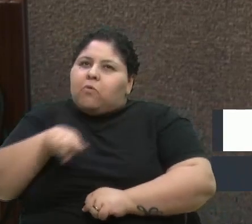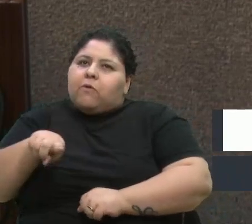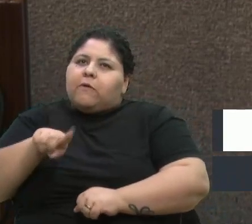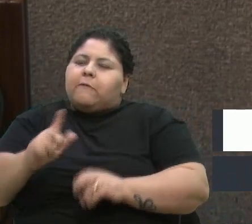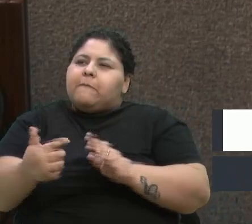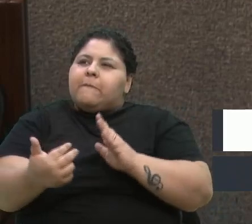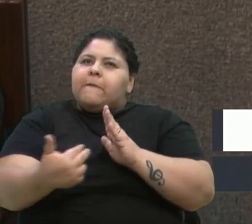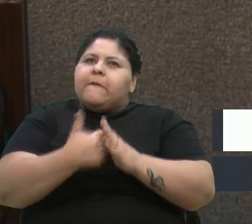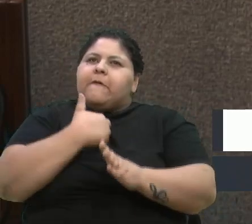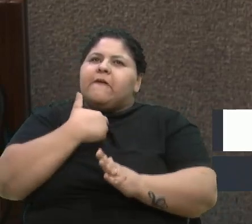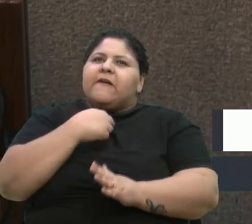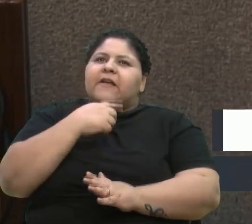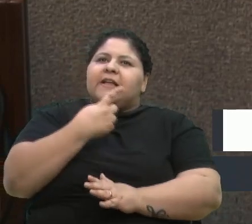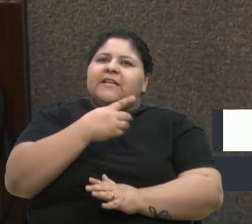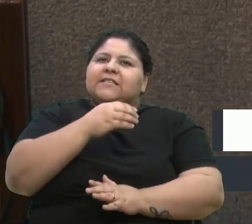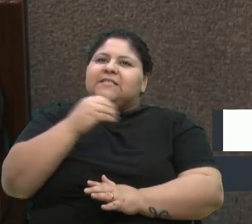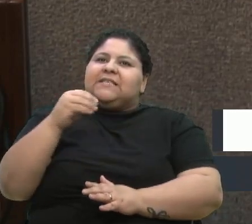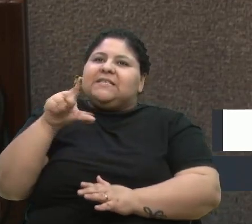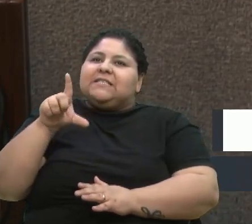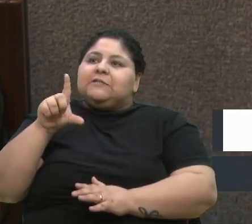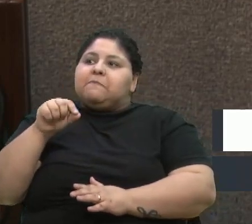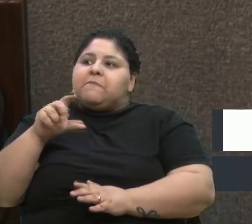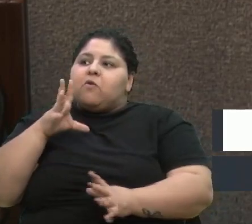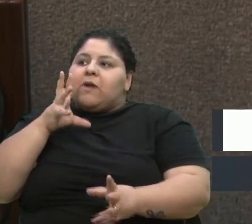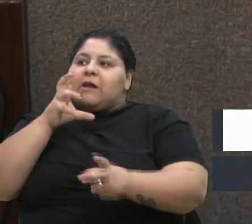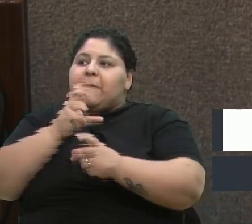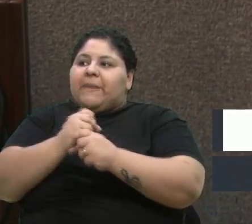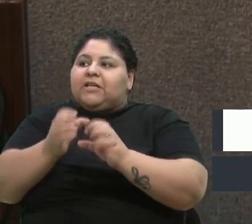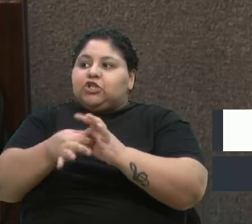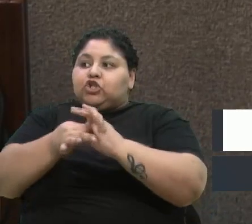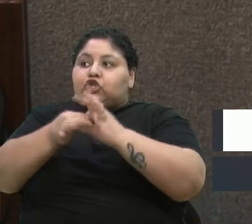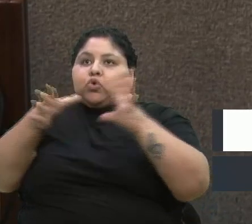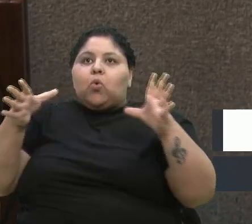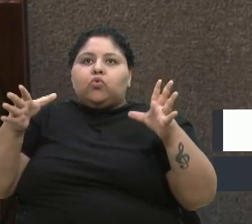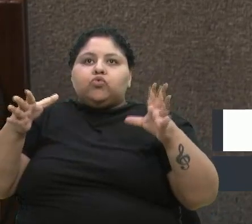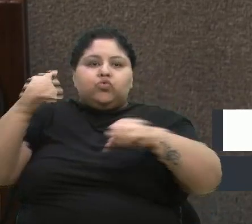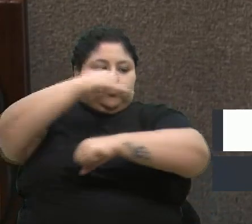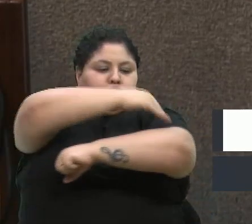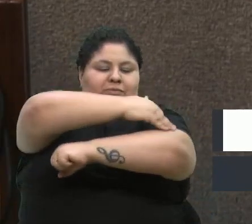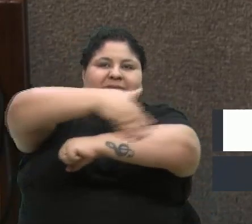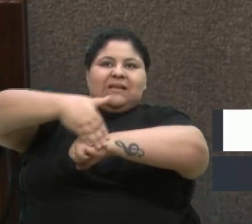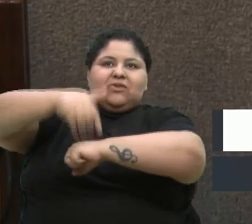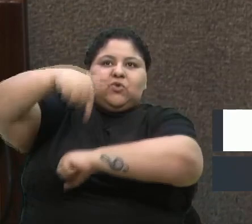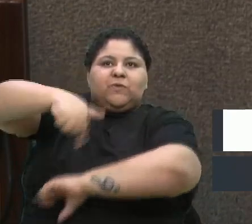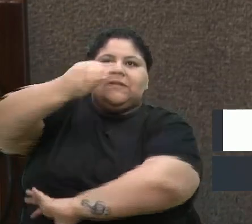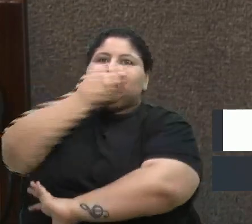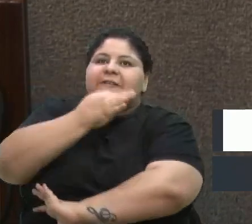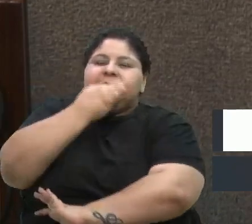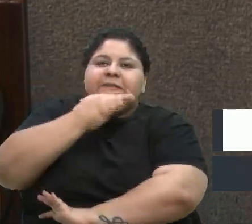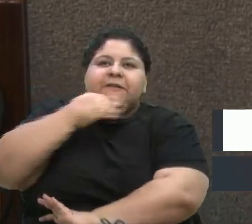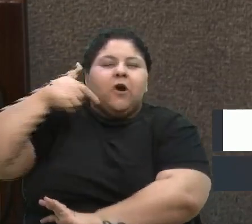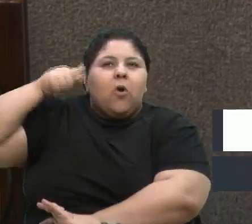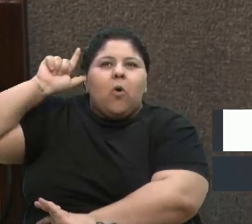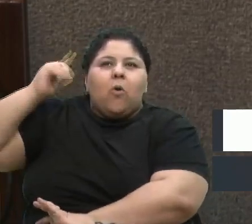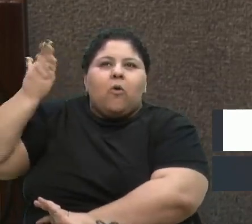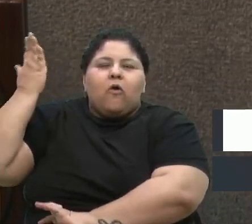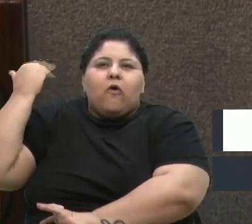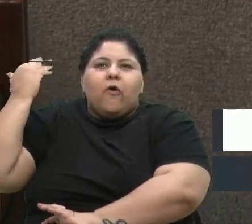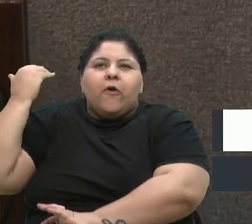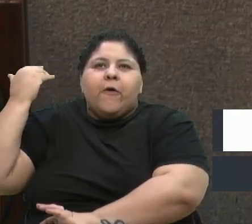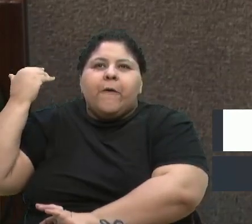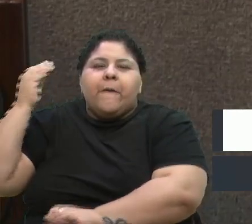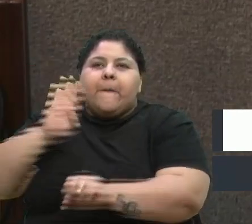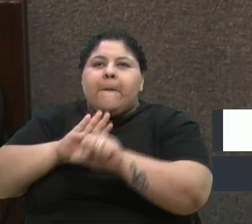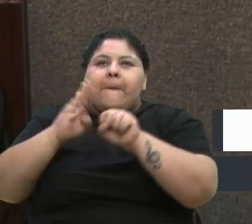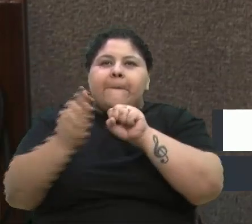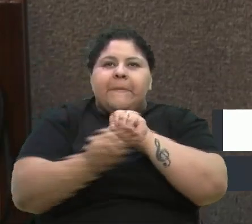nós temos 10 mil animais soltos em Caxias do Sul. 10 mil animais soltos. Ontem mesmo, lá no Jardim La Paloma, no bairro